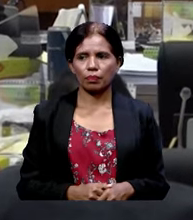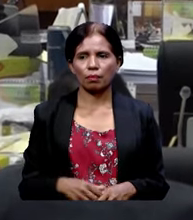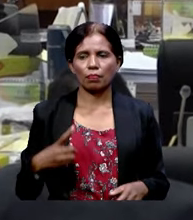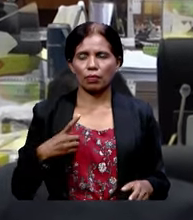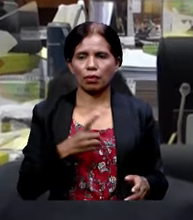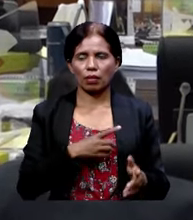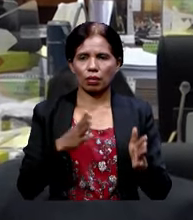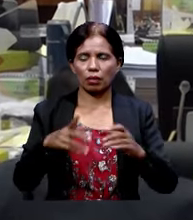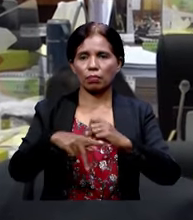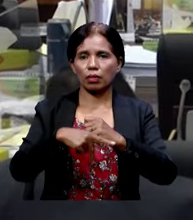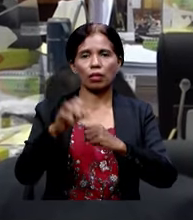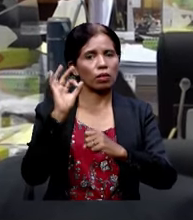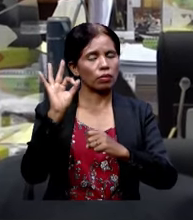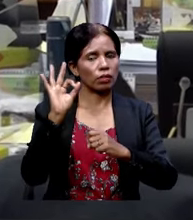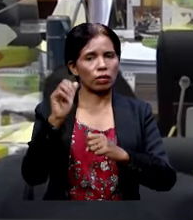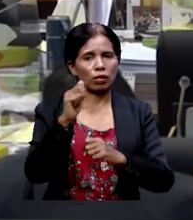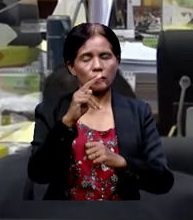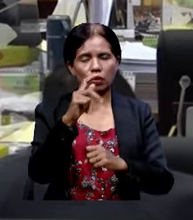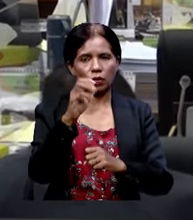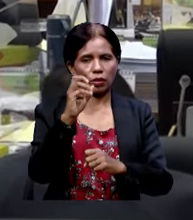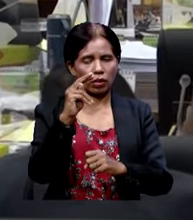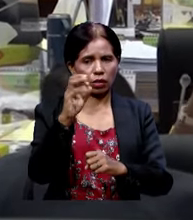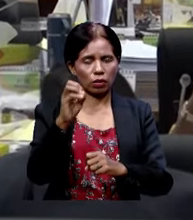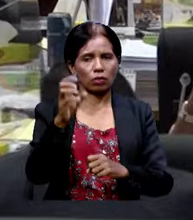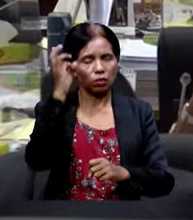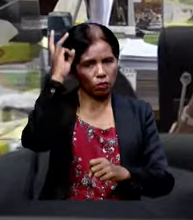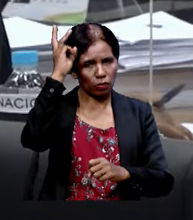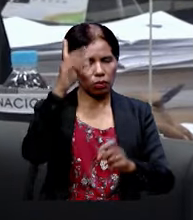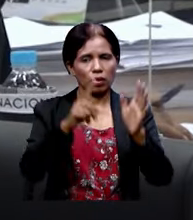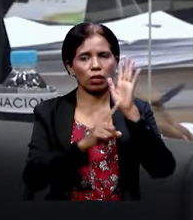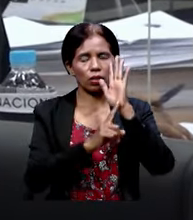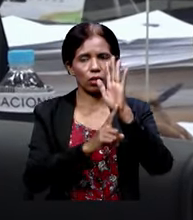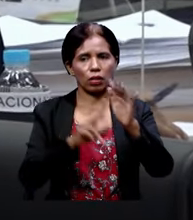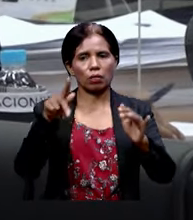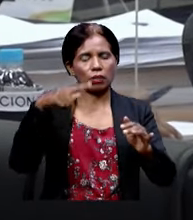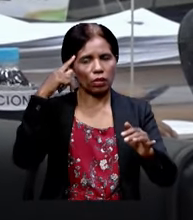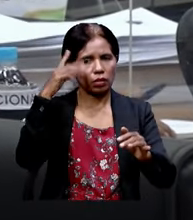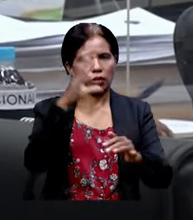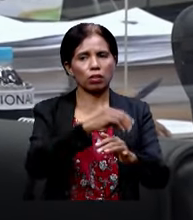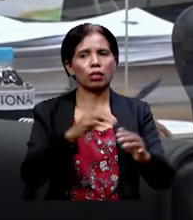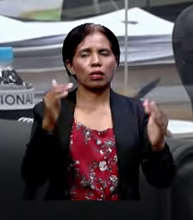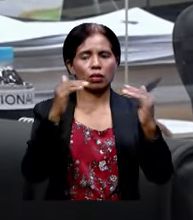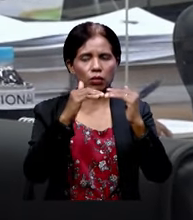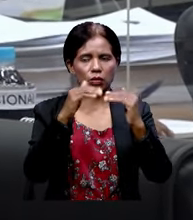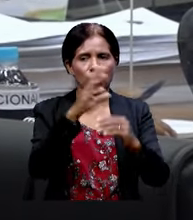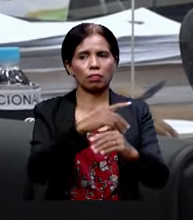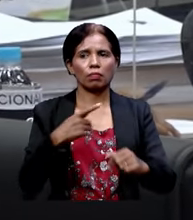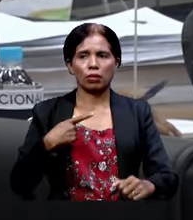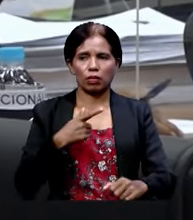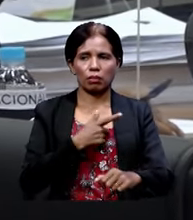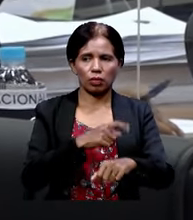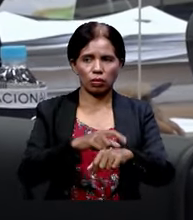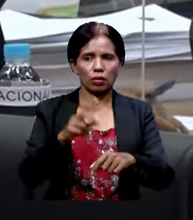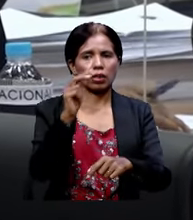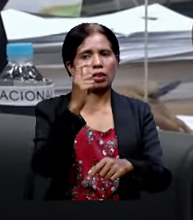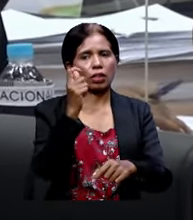Deputado bancada Fretilin Antoninho Bianco ratou preocupação ne le russe declaração política e a reunião plenária do Parlamento Nacional terça ne